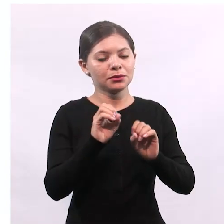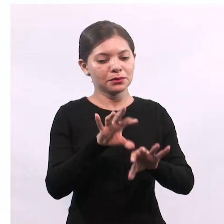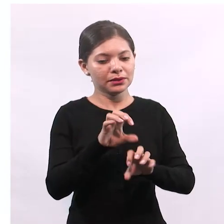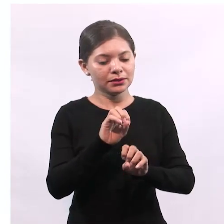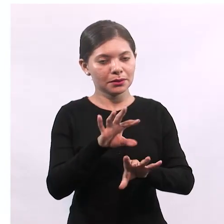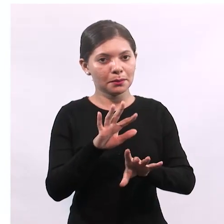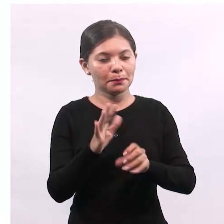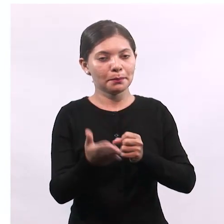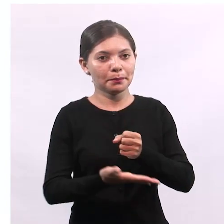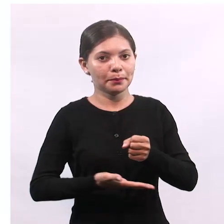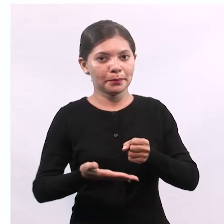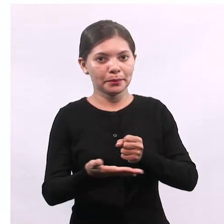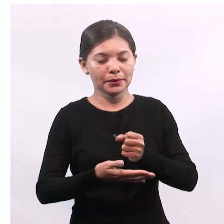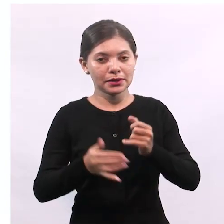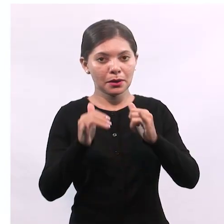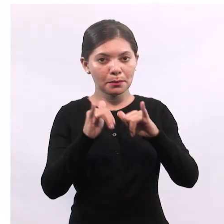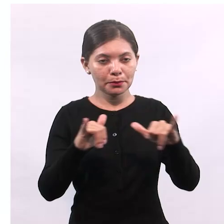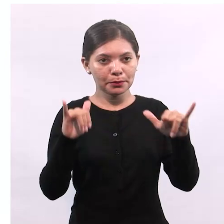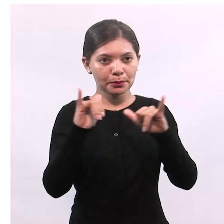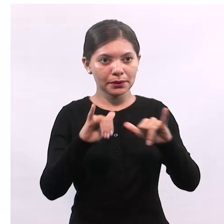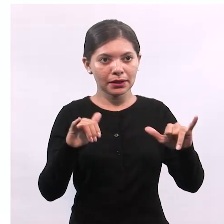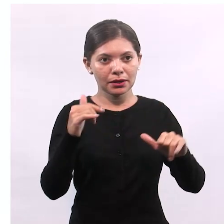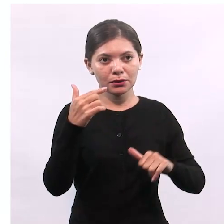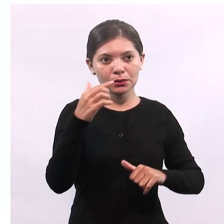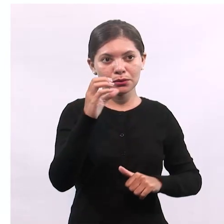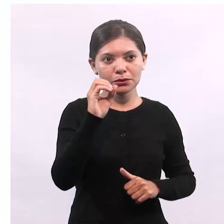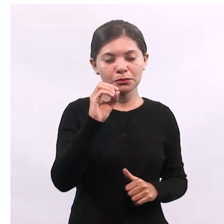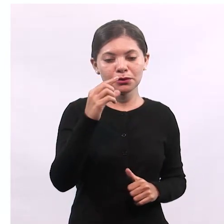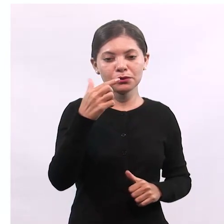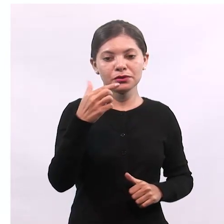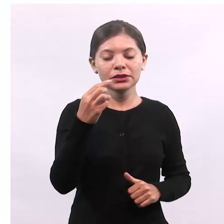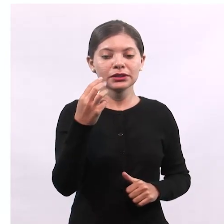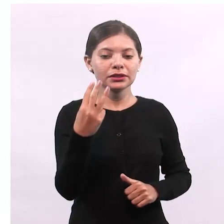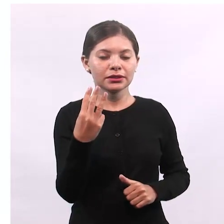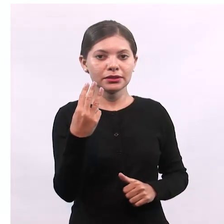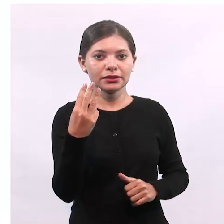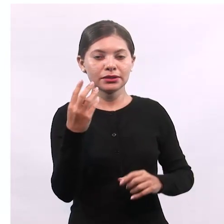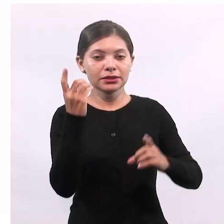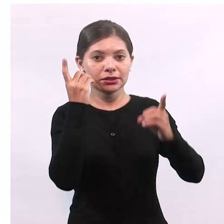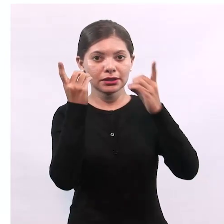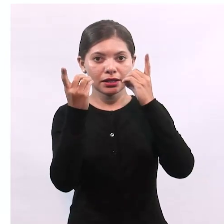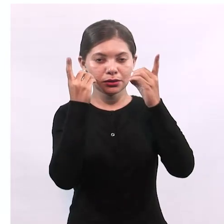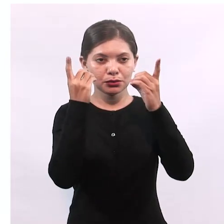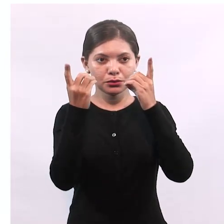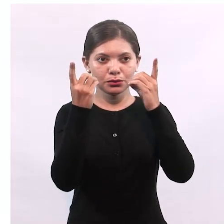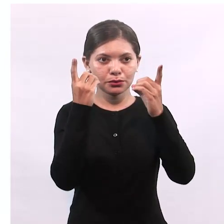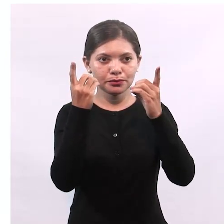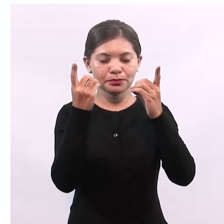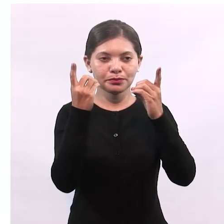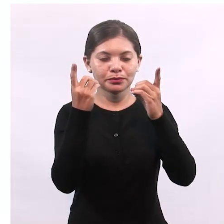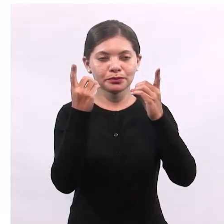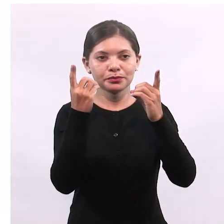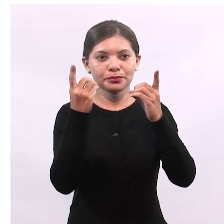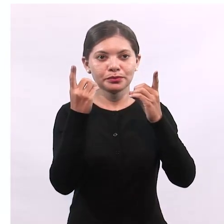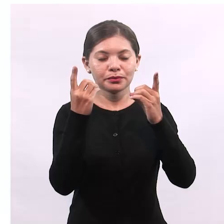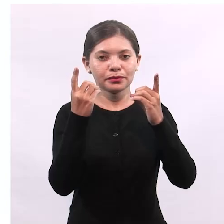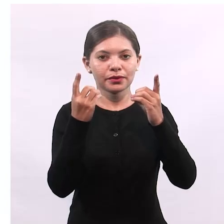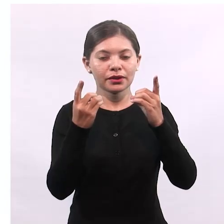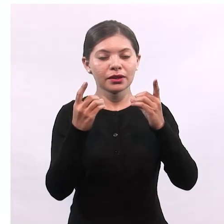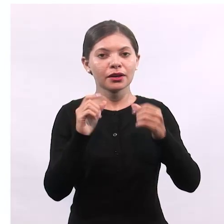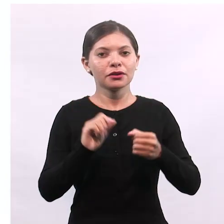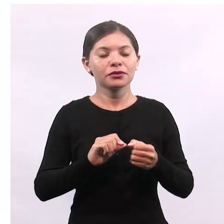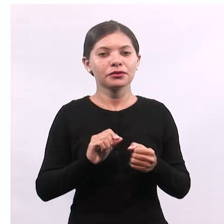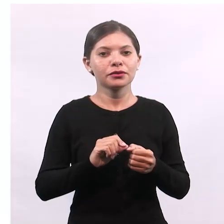no ano de 2023 acerca dos dados de 2021 elaborado pelo